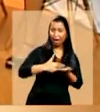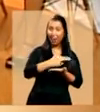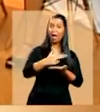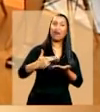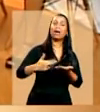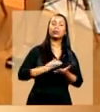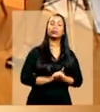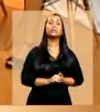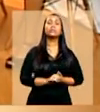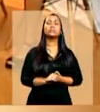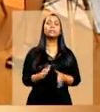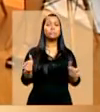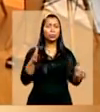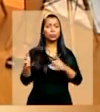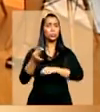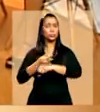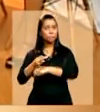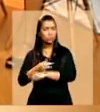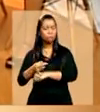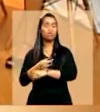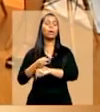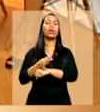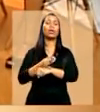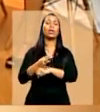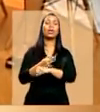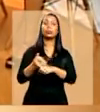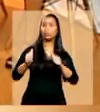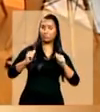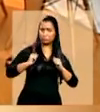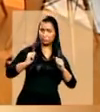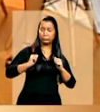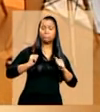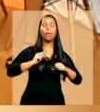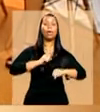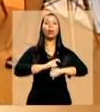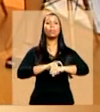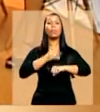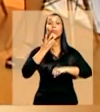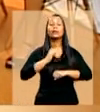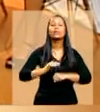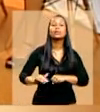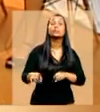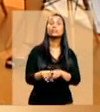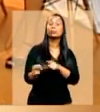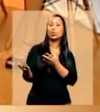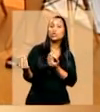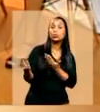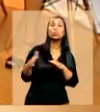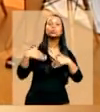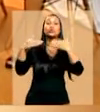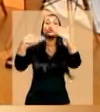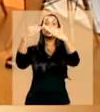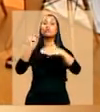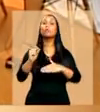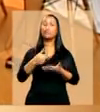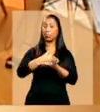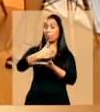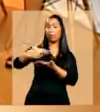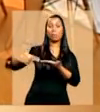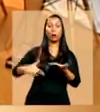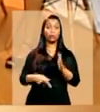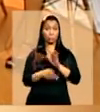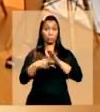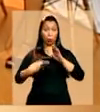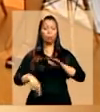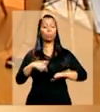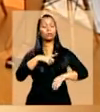é? Esse período de férias, esse período mais de ócio, talvez é uma hora da criança e do adolescente tentar desenvolver uma parte